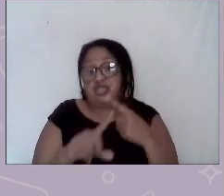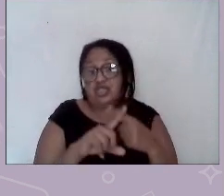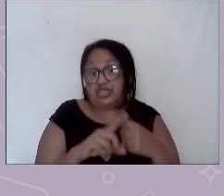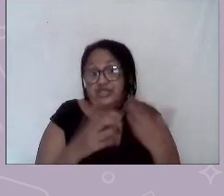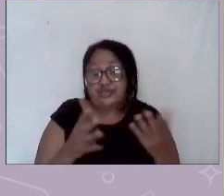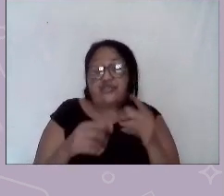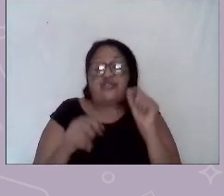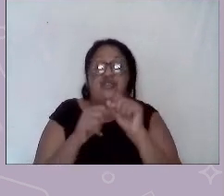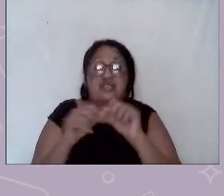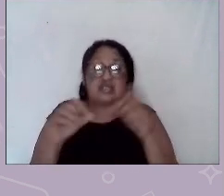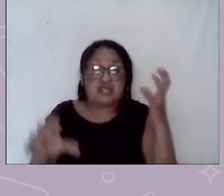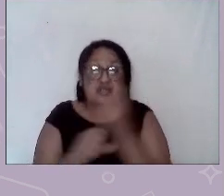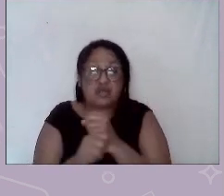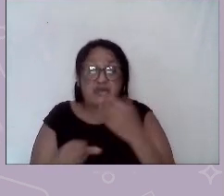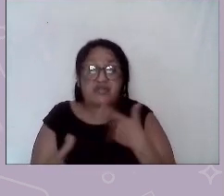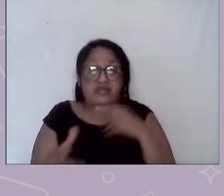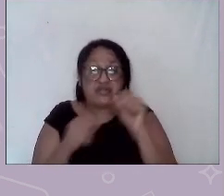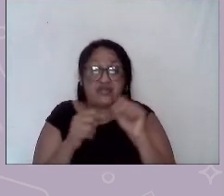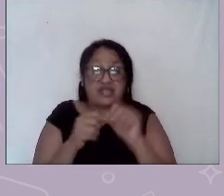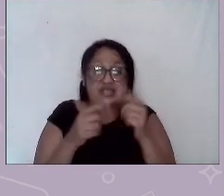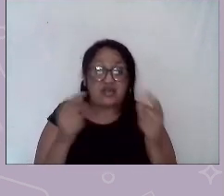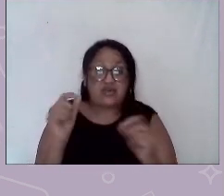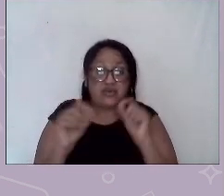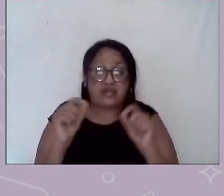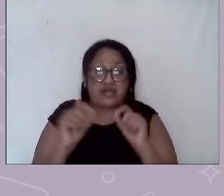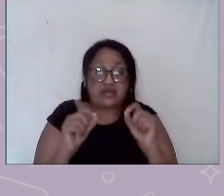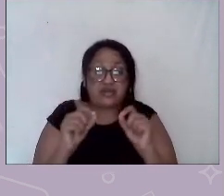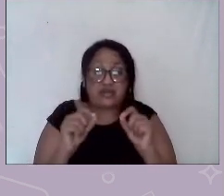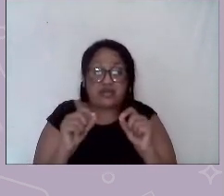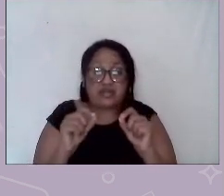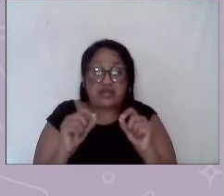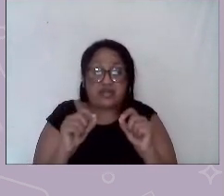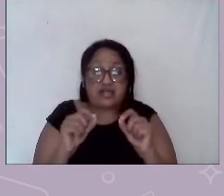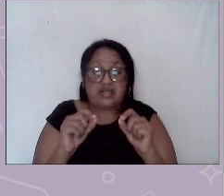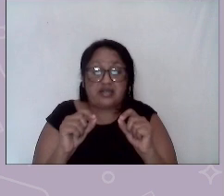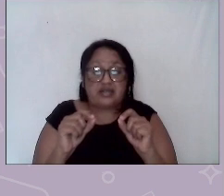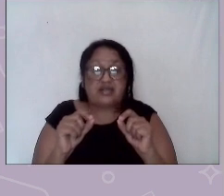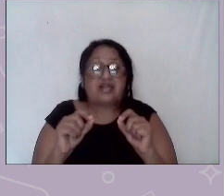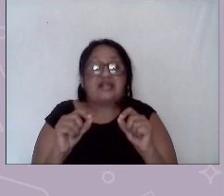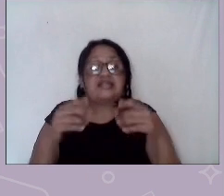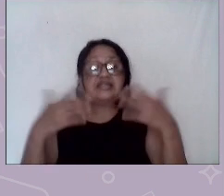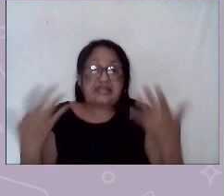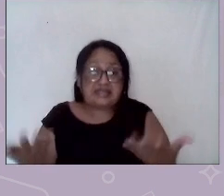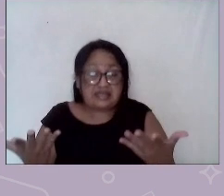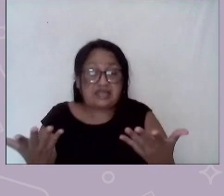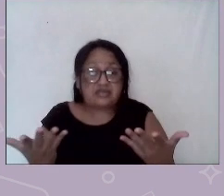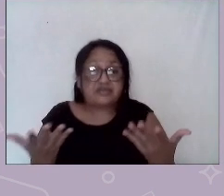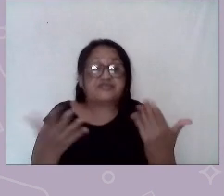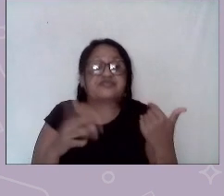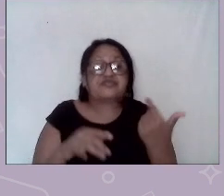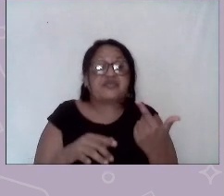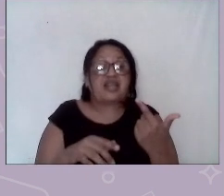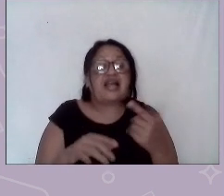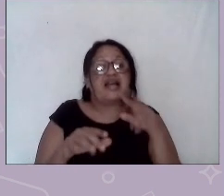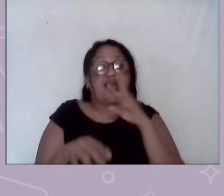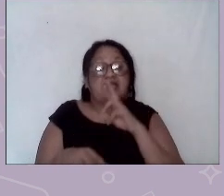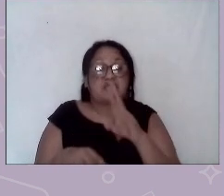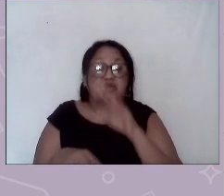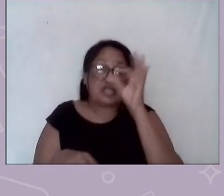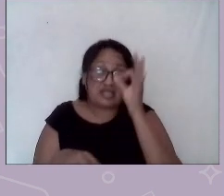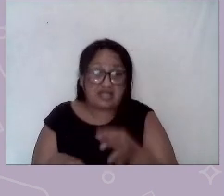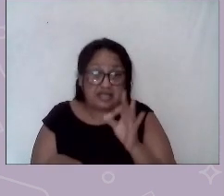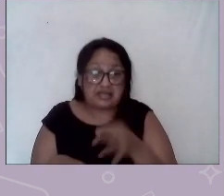cálculos x vai dar 40 gramas de hidroxido de sódio então na questão a alternativa correta